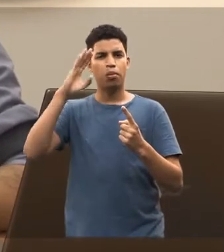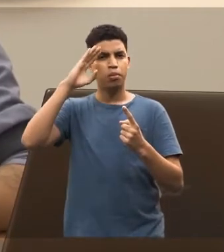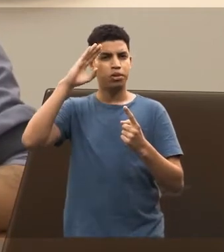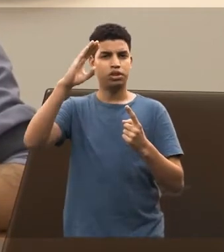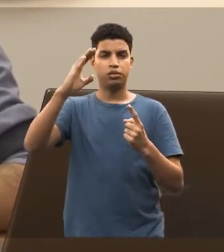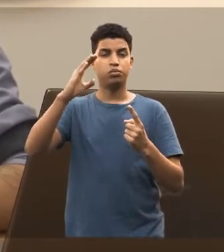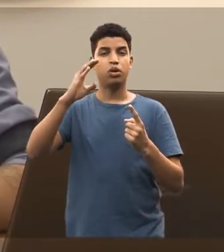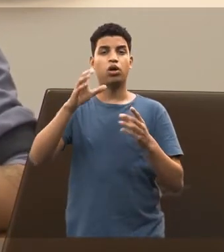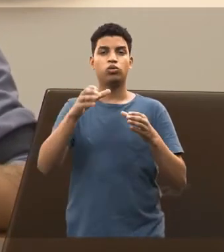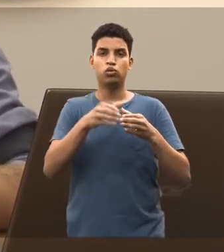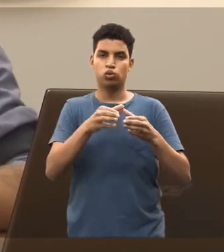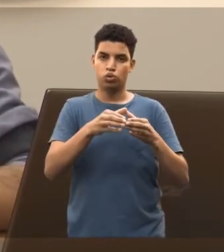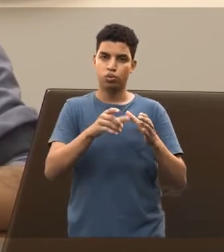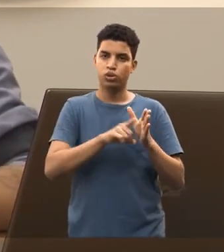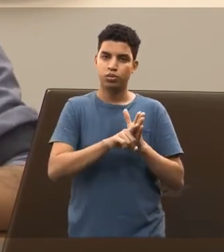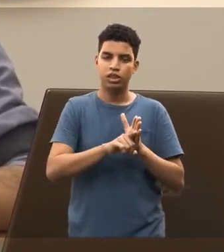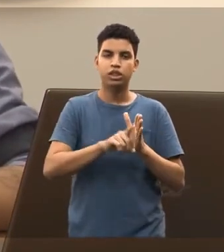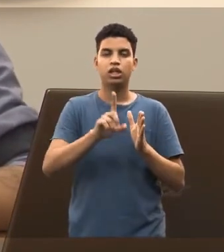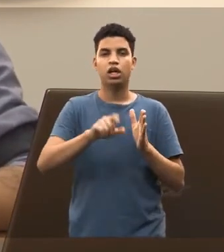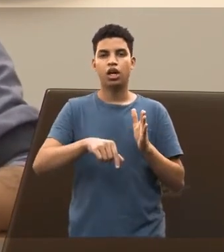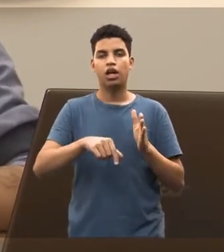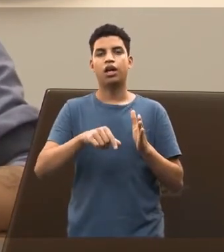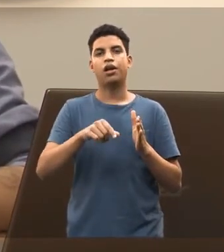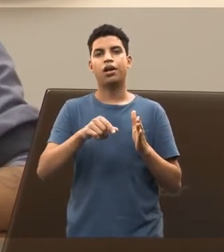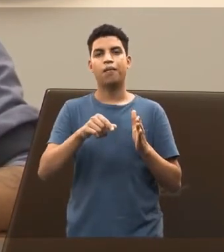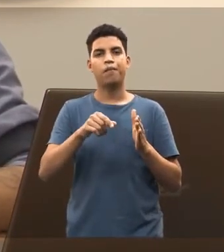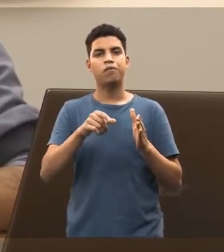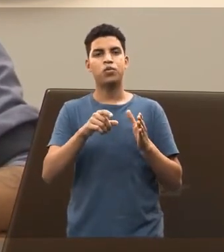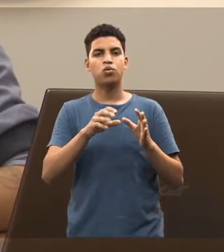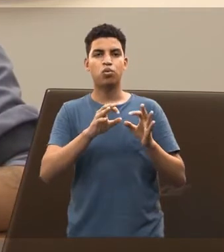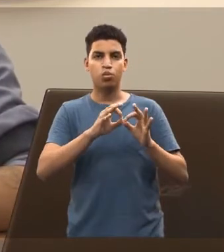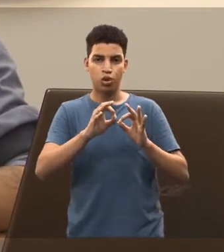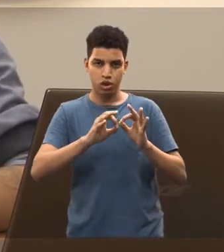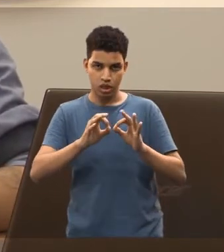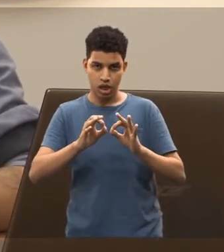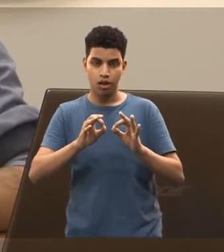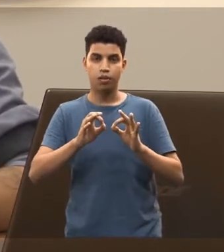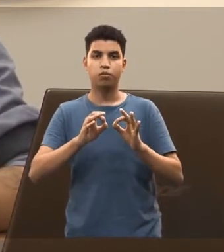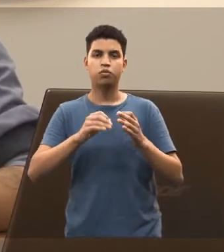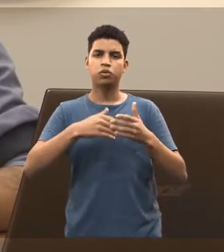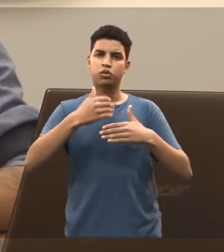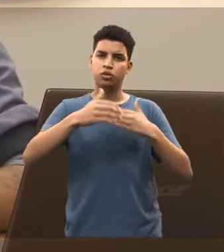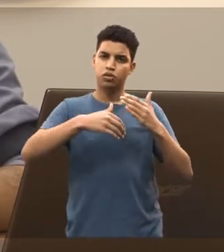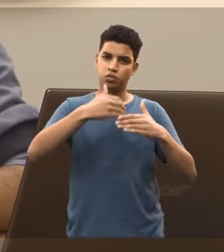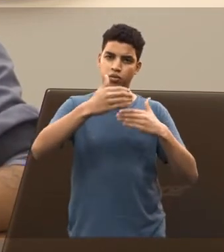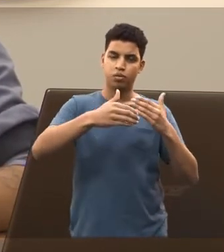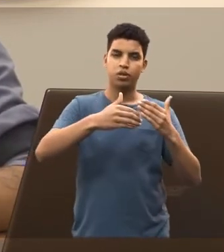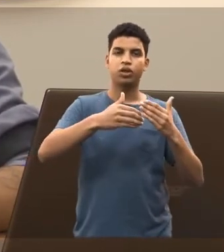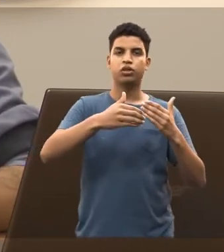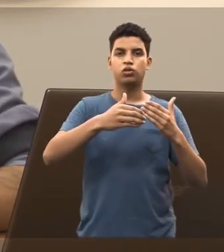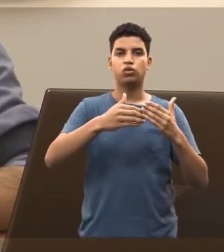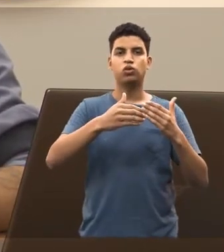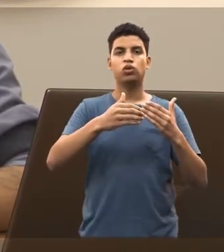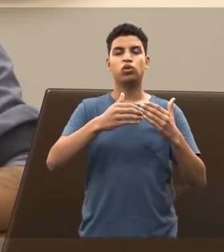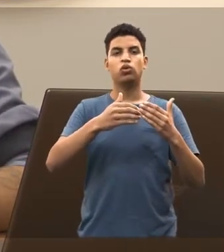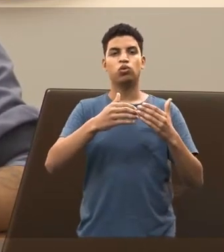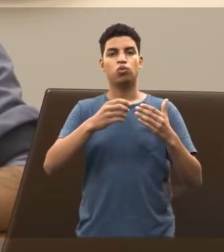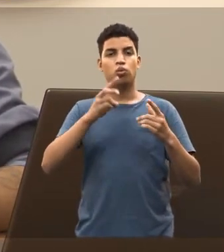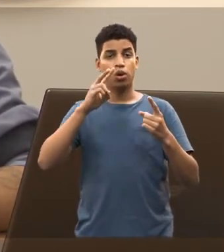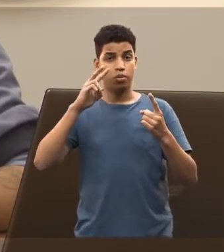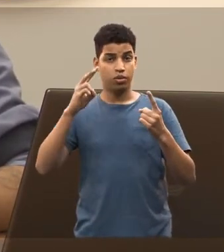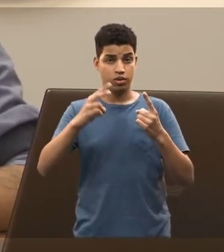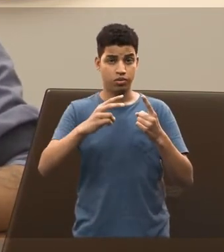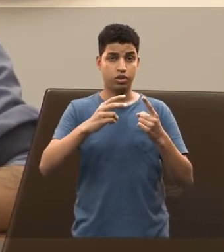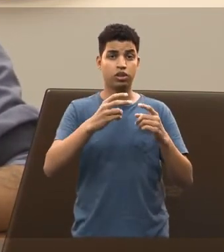dos carros-chefe, né, desse grupo de pesquisa está sendo um projeto que está em desenvolvimento